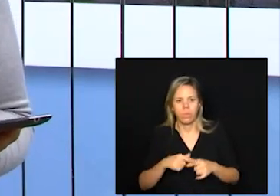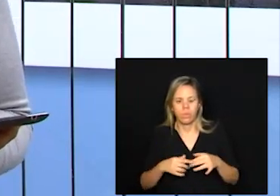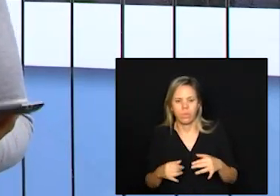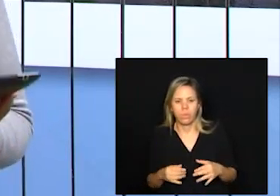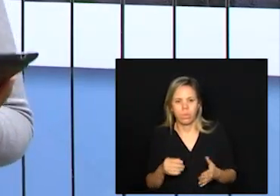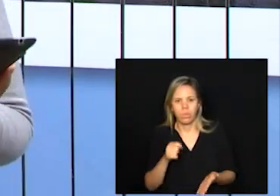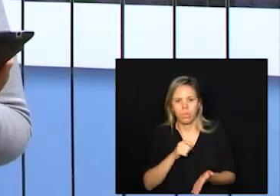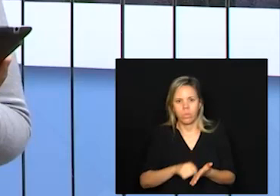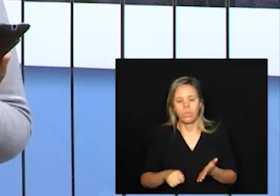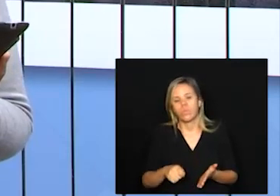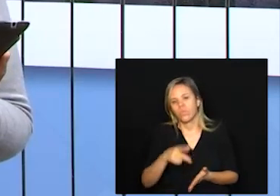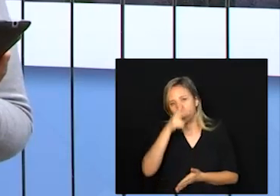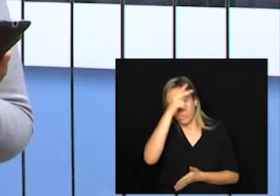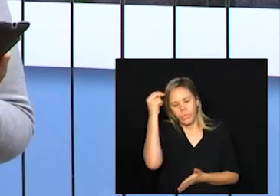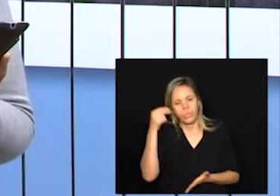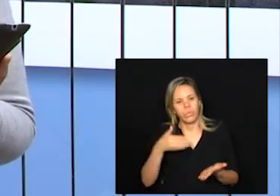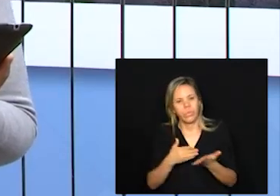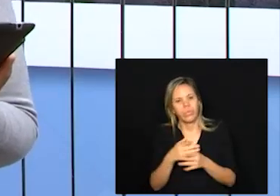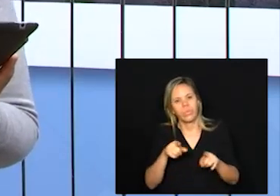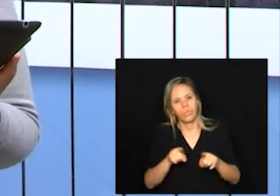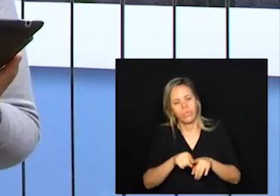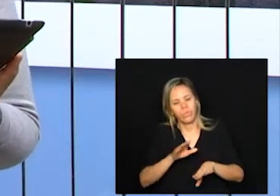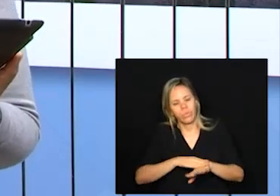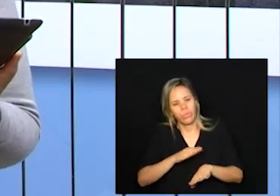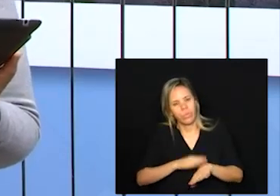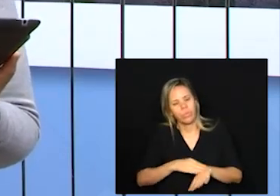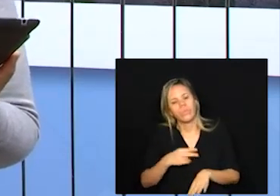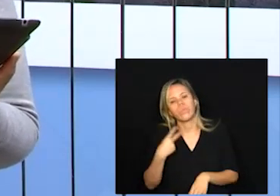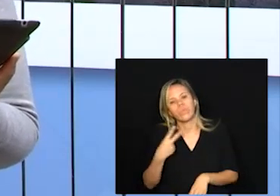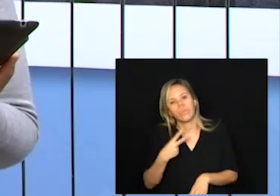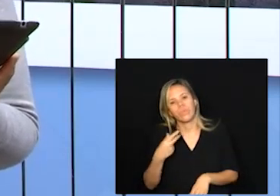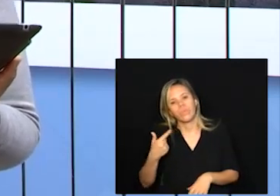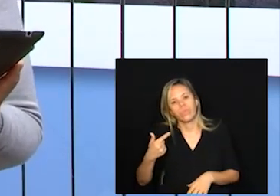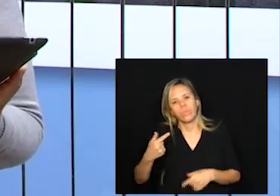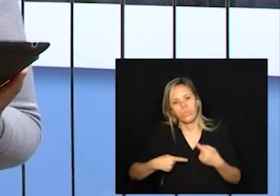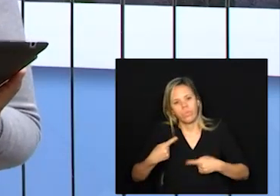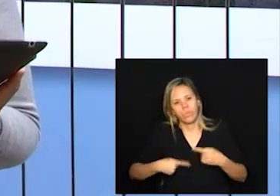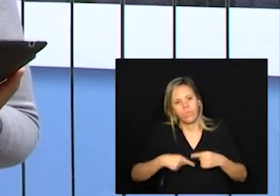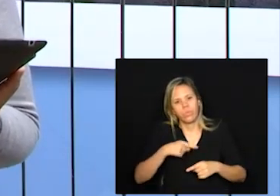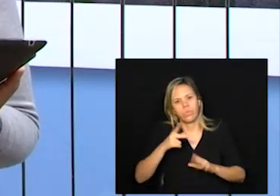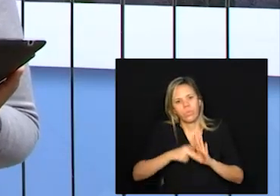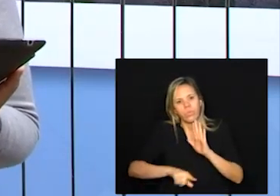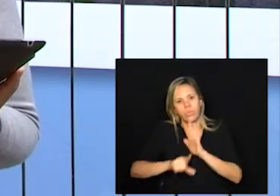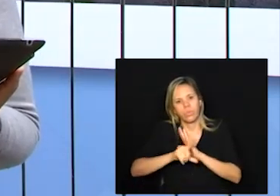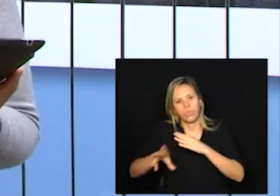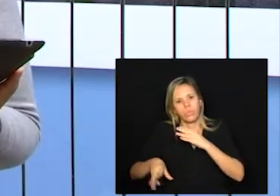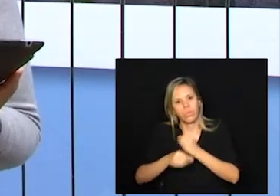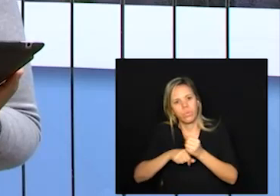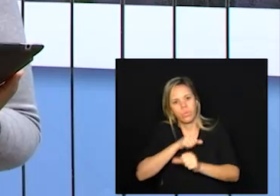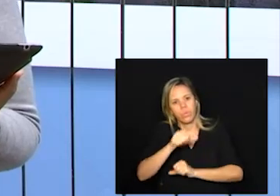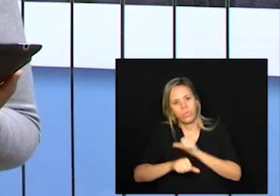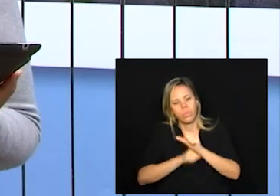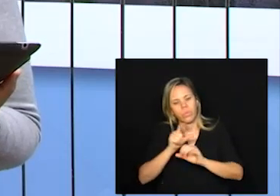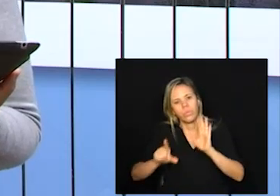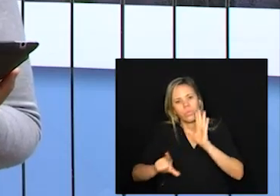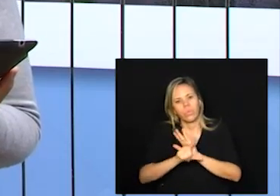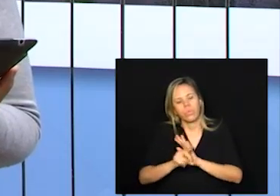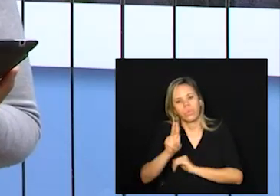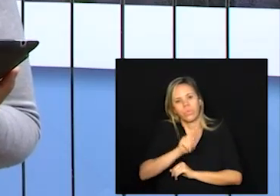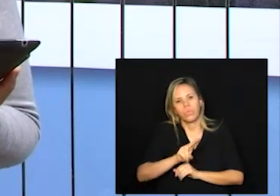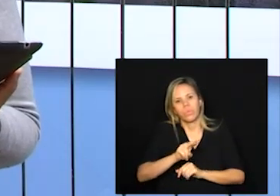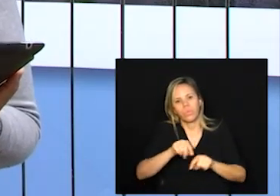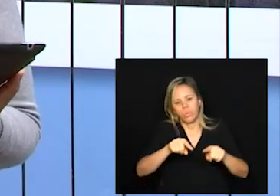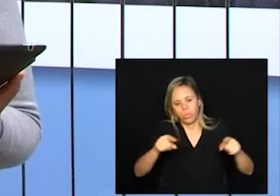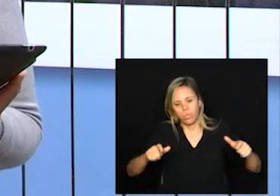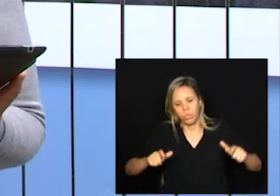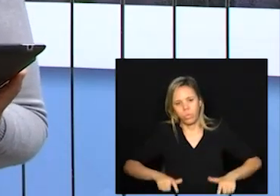de autoria do prefeito. É a segunda discussão do projeto de lei complementar que trata de mudanças na lei de uso e parcelamento